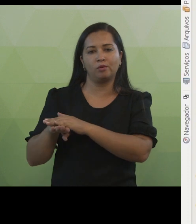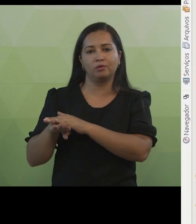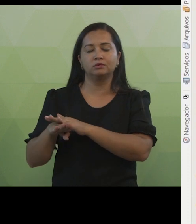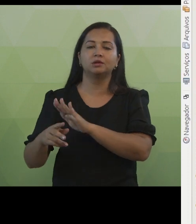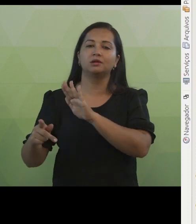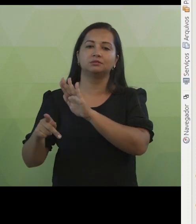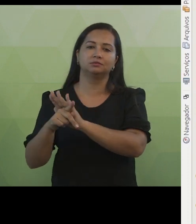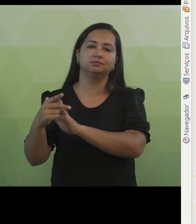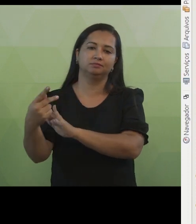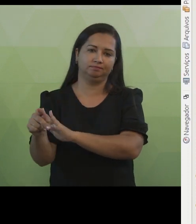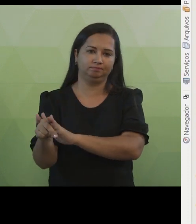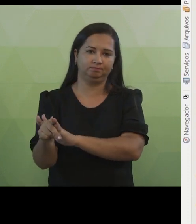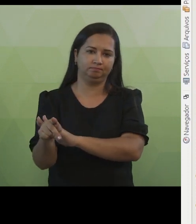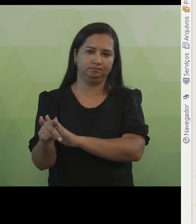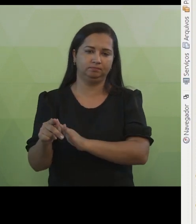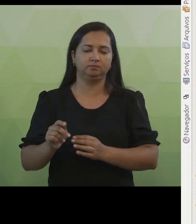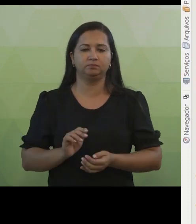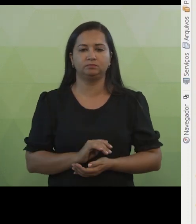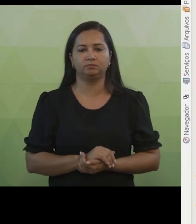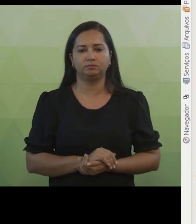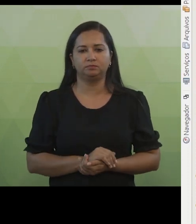seu atributo senha.